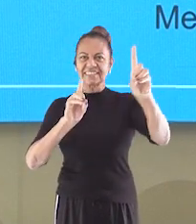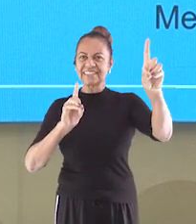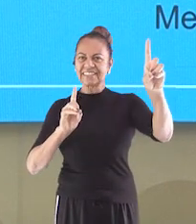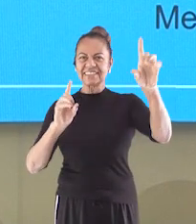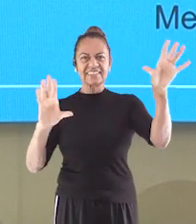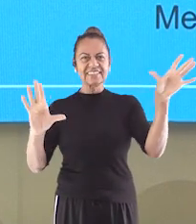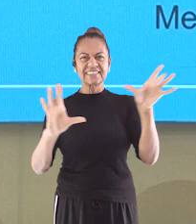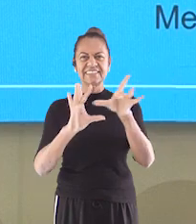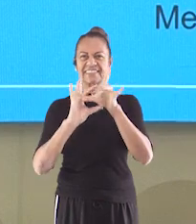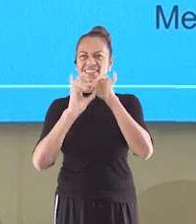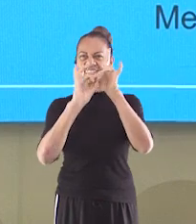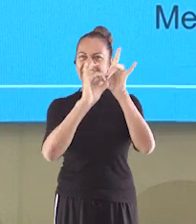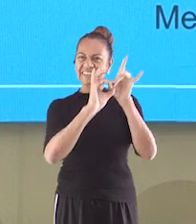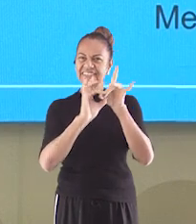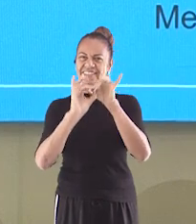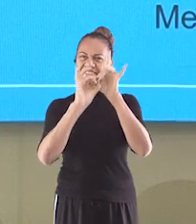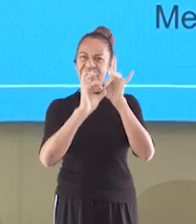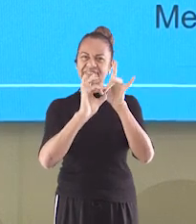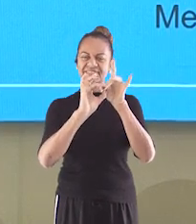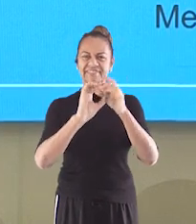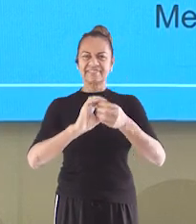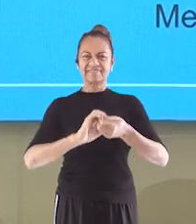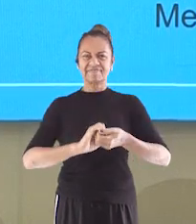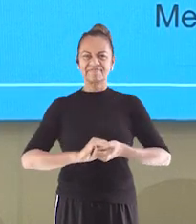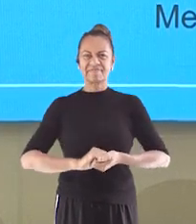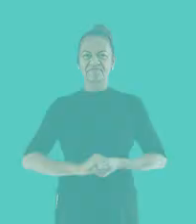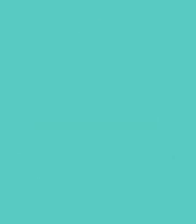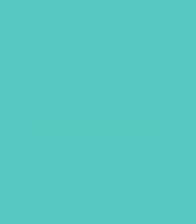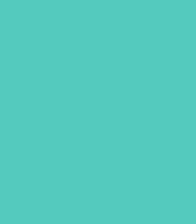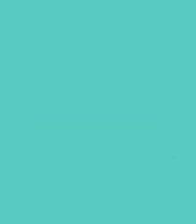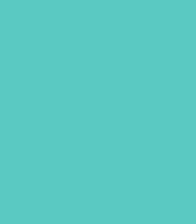Mesmo distantes, estamos juntos!